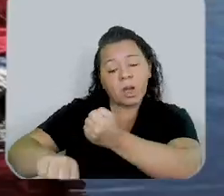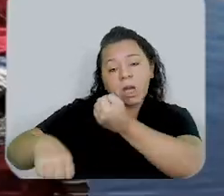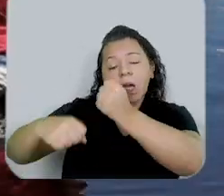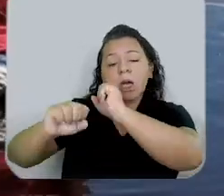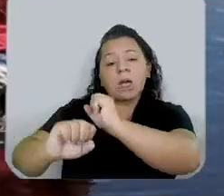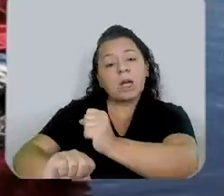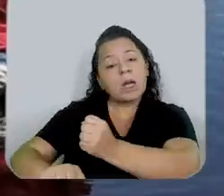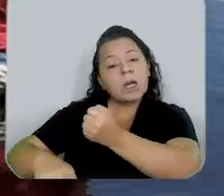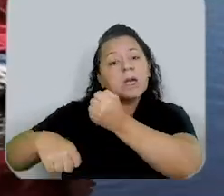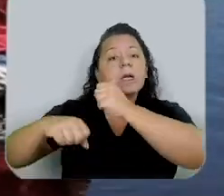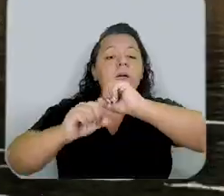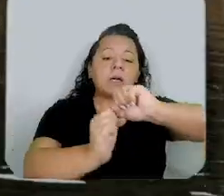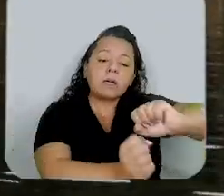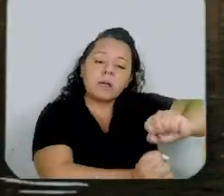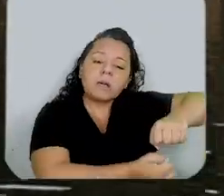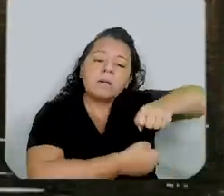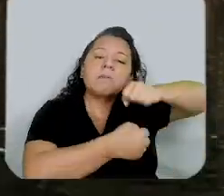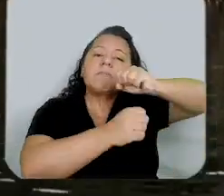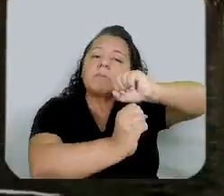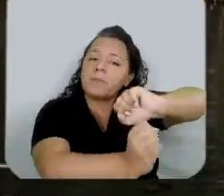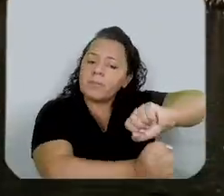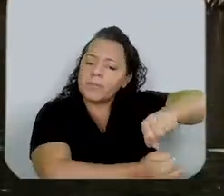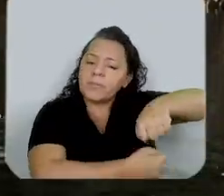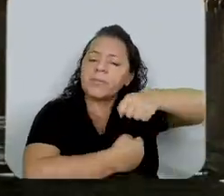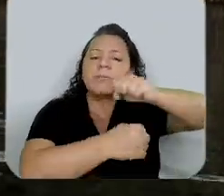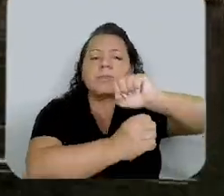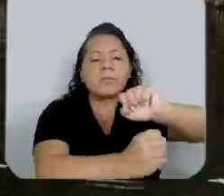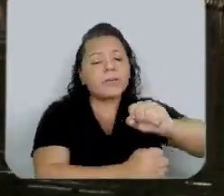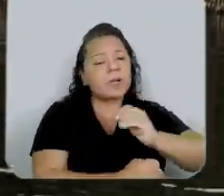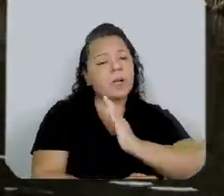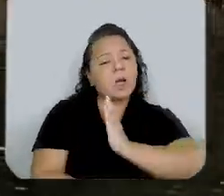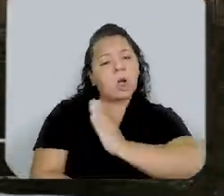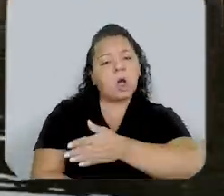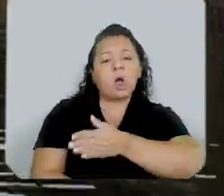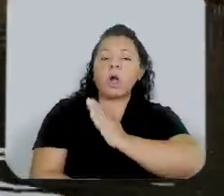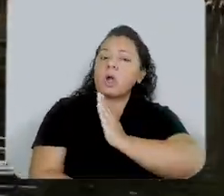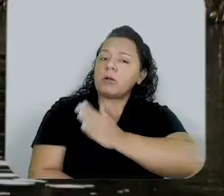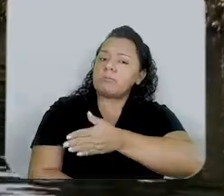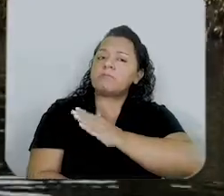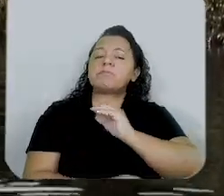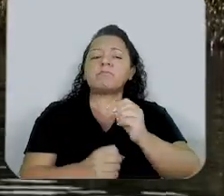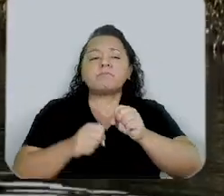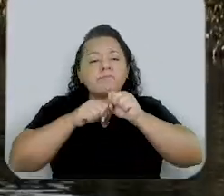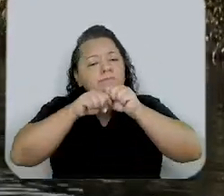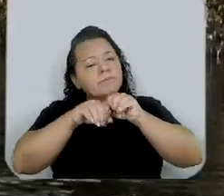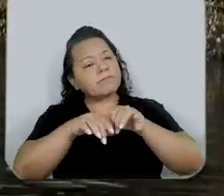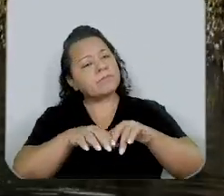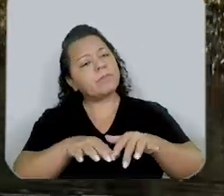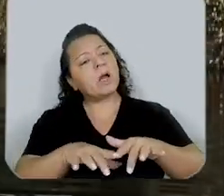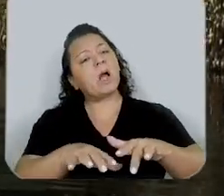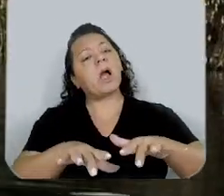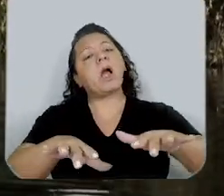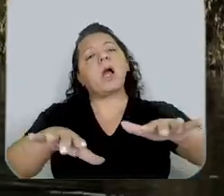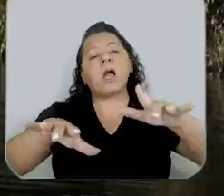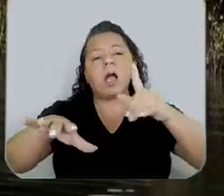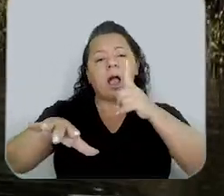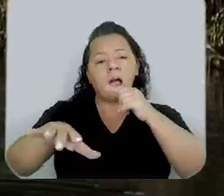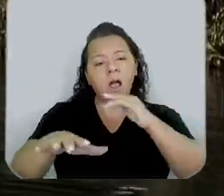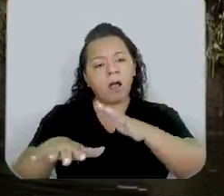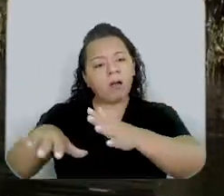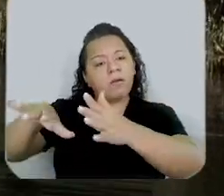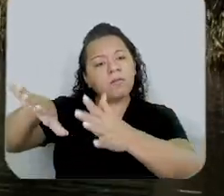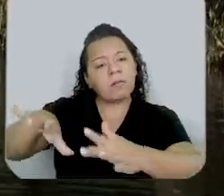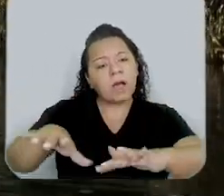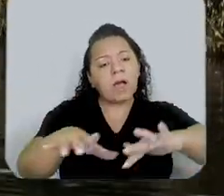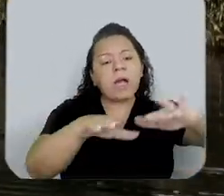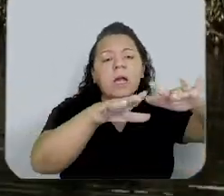que com um certo sincronismo, com um pulsar do coração, transferem para as águas a energia